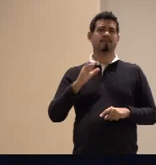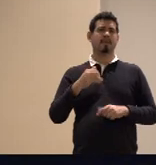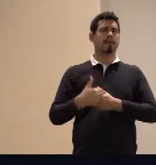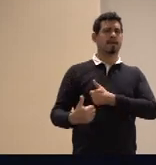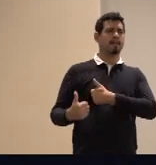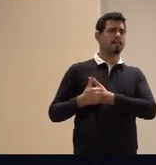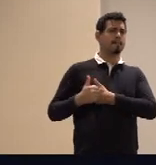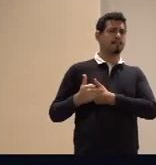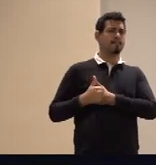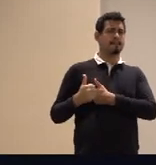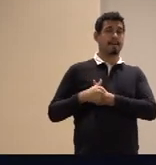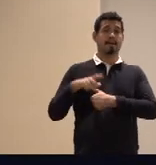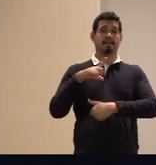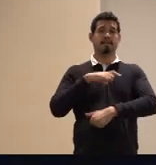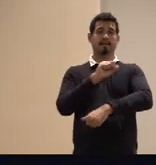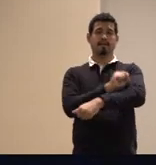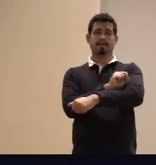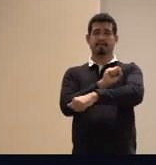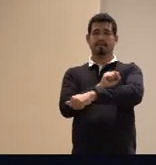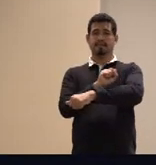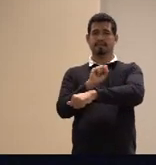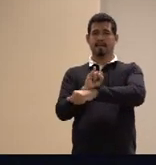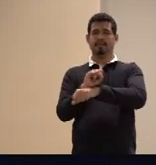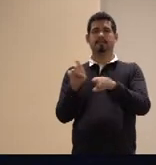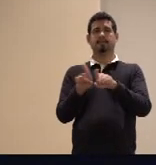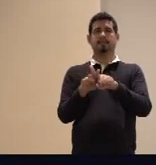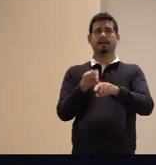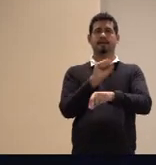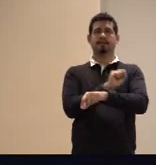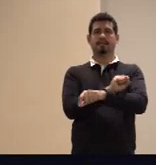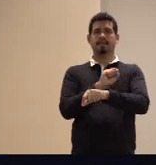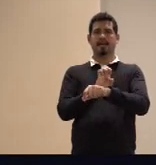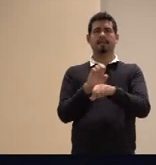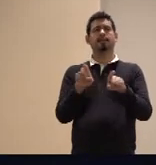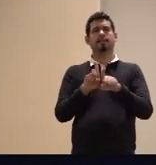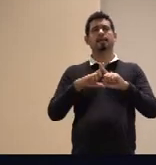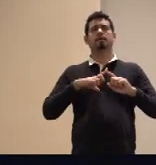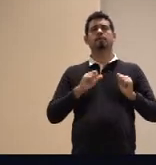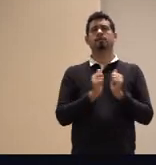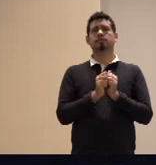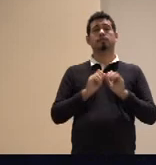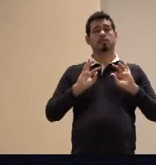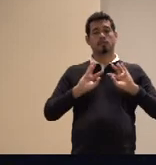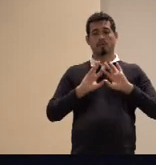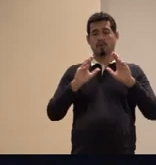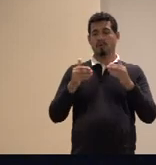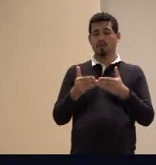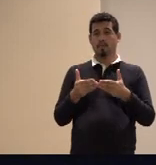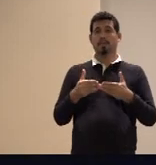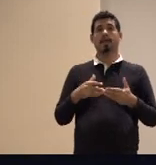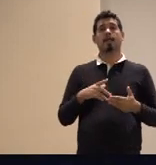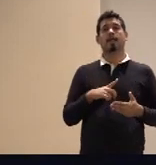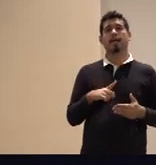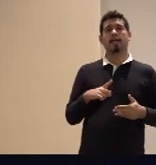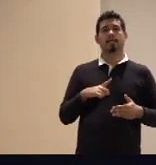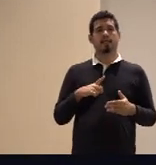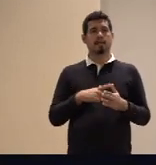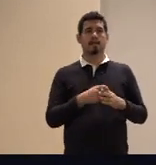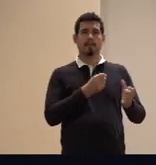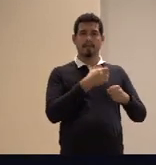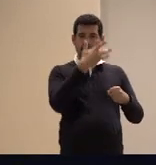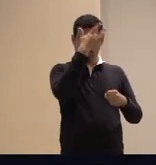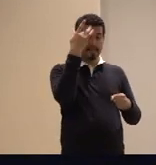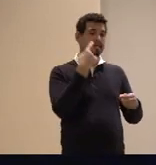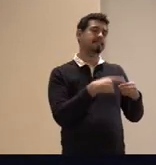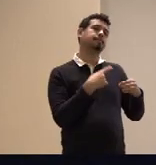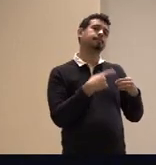o SESI e o SENAI. Então, o programa Novos Caminhos funciona ali e a partir dali, do interlocutor daquele